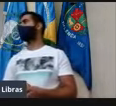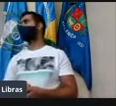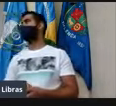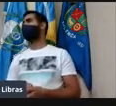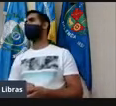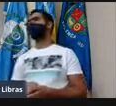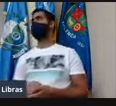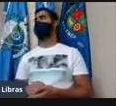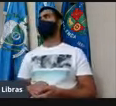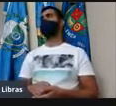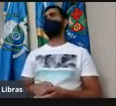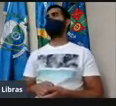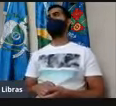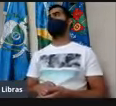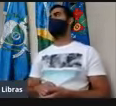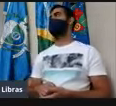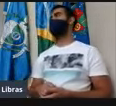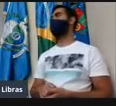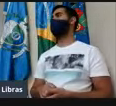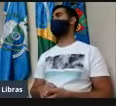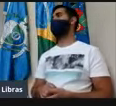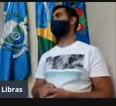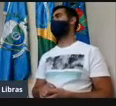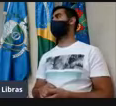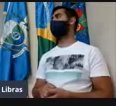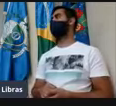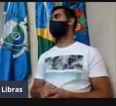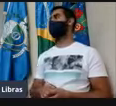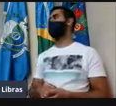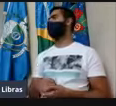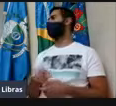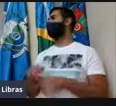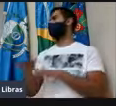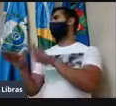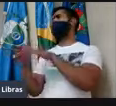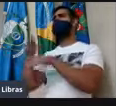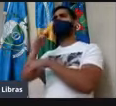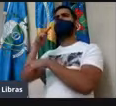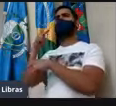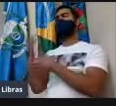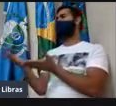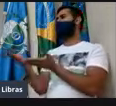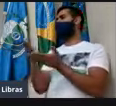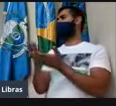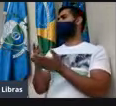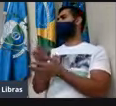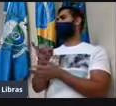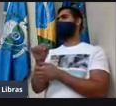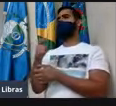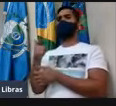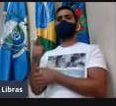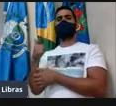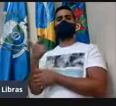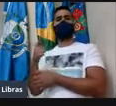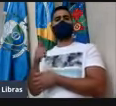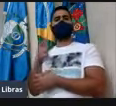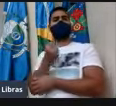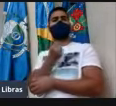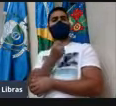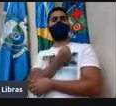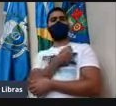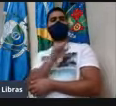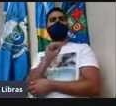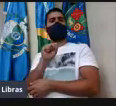pedir o expediente que possa chamar os vereadores aqui, pois se não tivermos um número mínimo de 8,